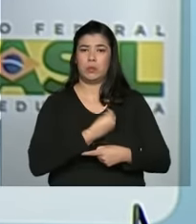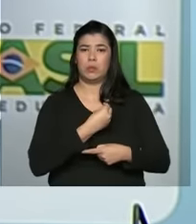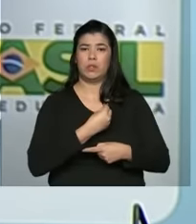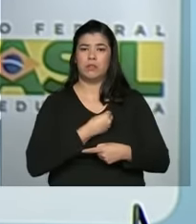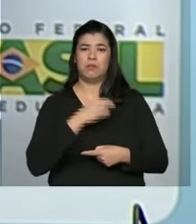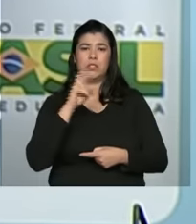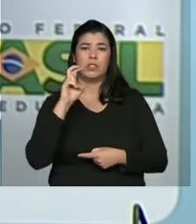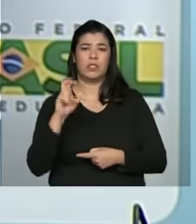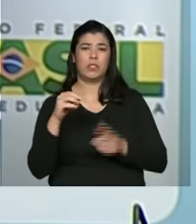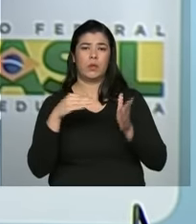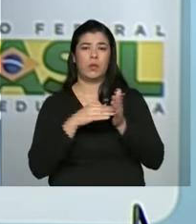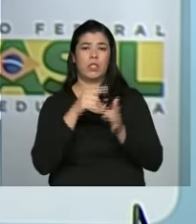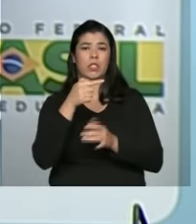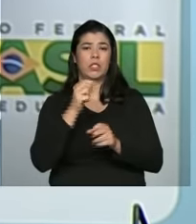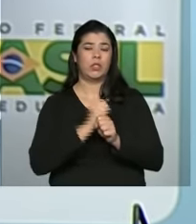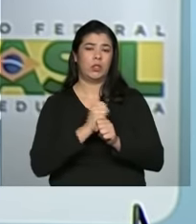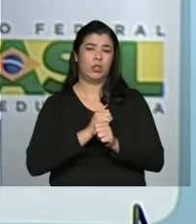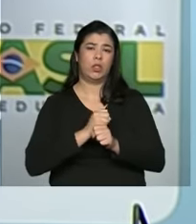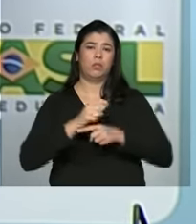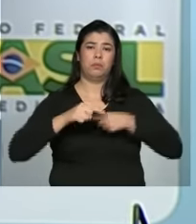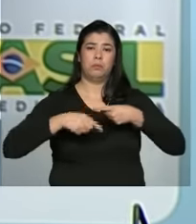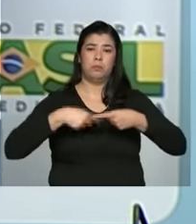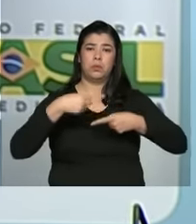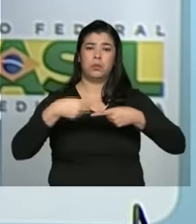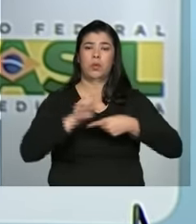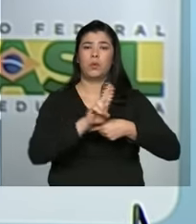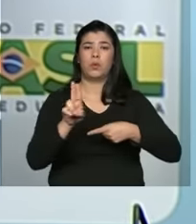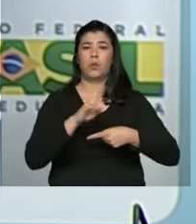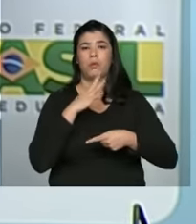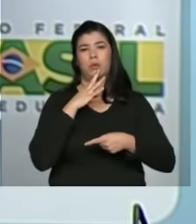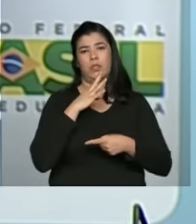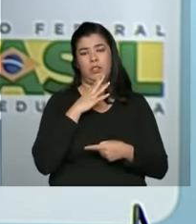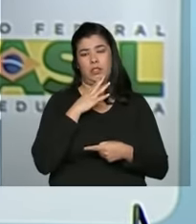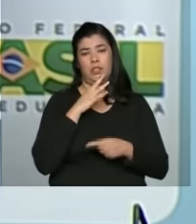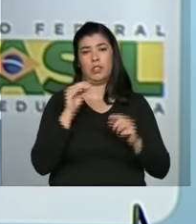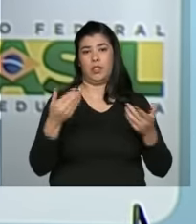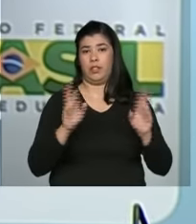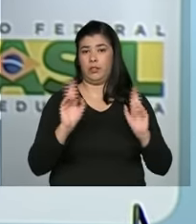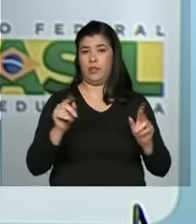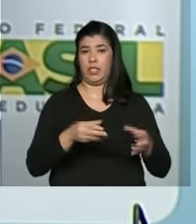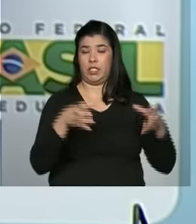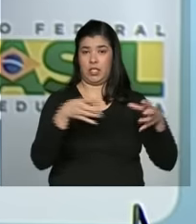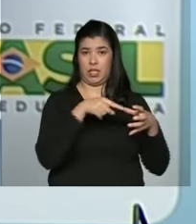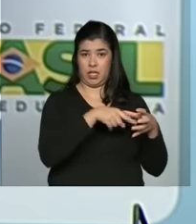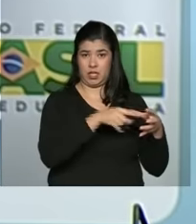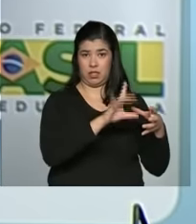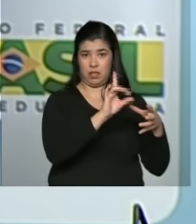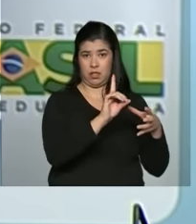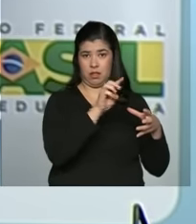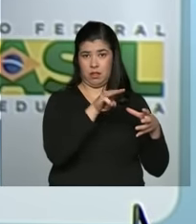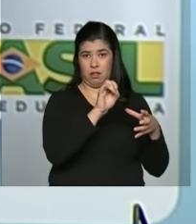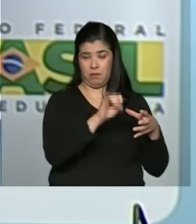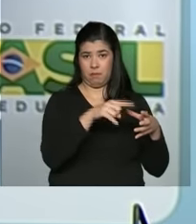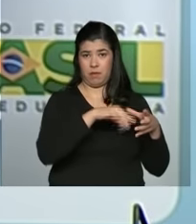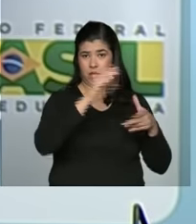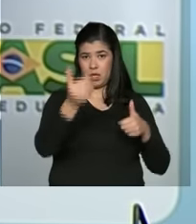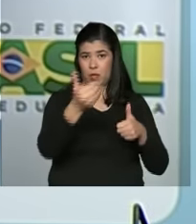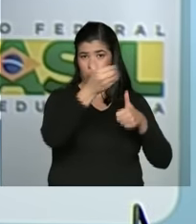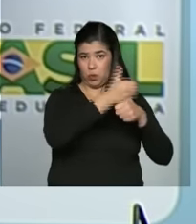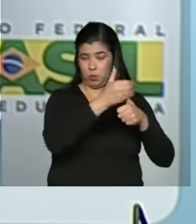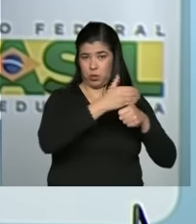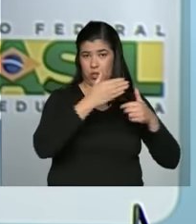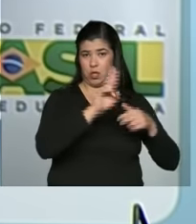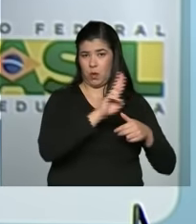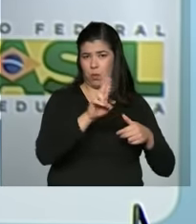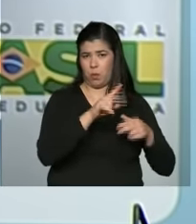7 anos os dispositivos médicos implantáveis eles se renovam a tecnologia a